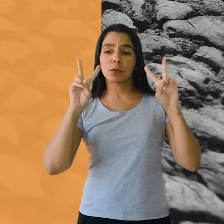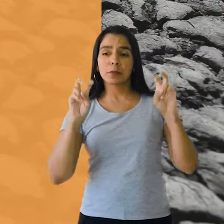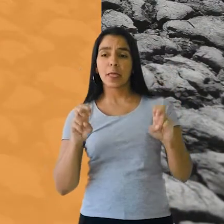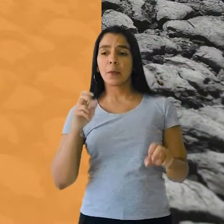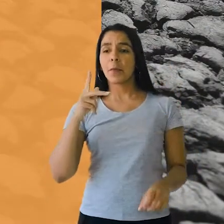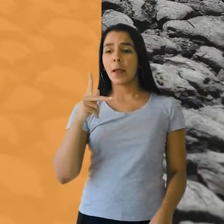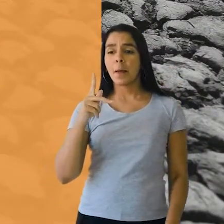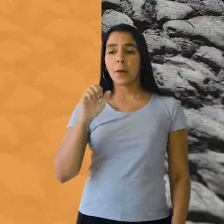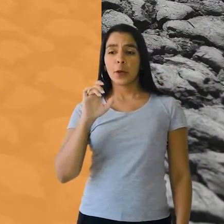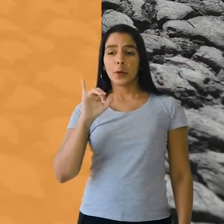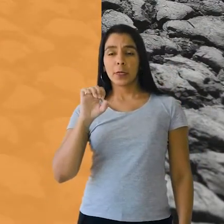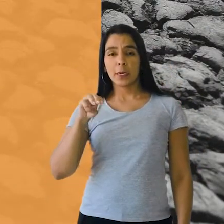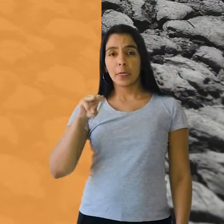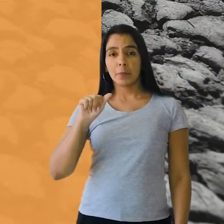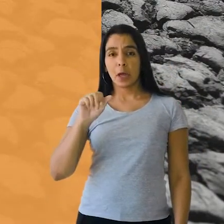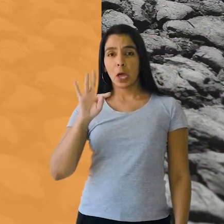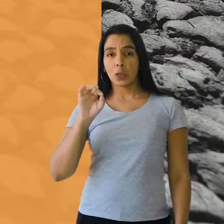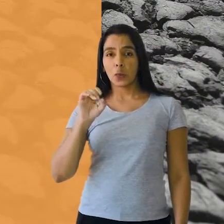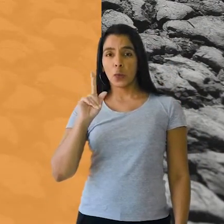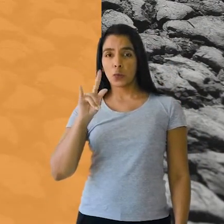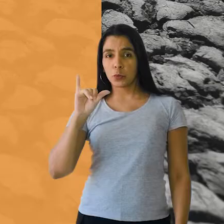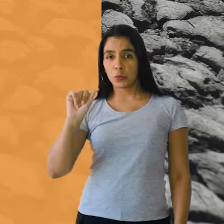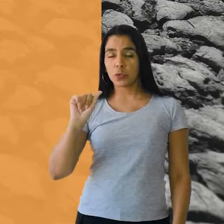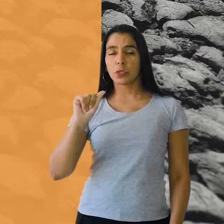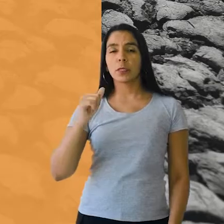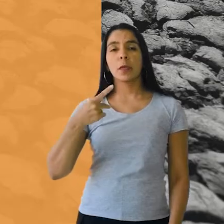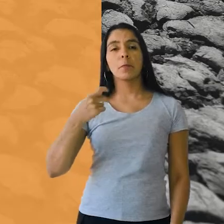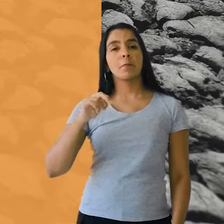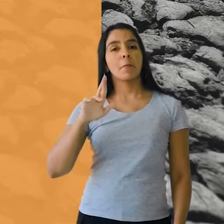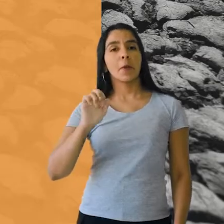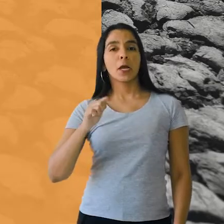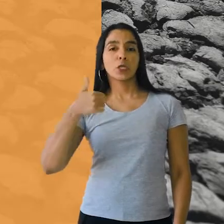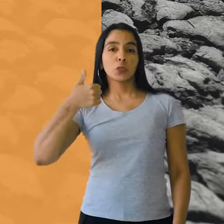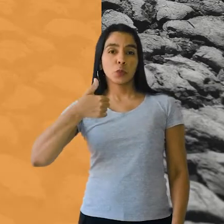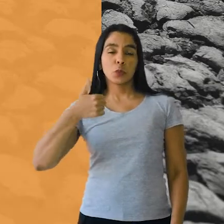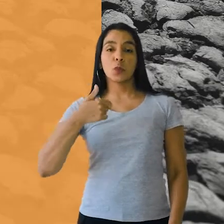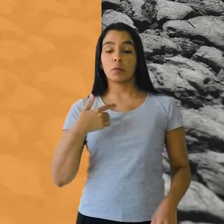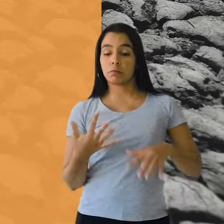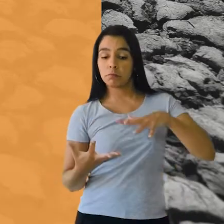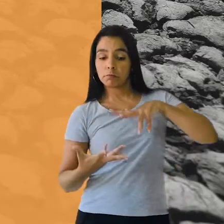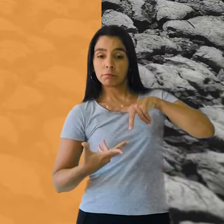climáticas. Na aula de hoje, paleoclimatologia, parte 1.